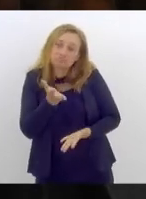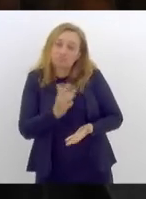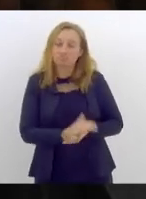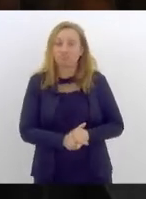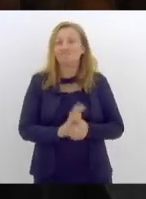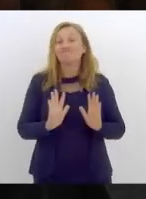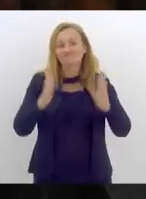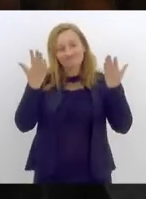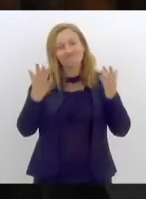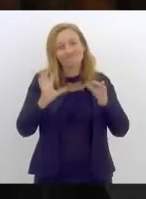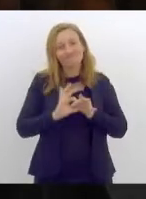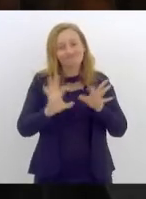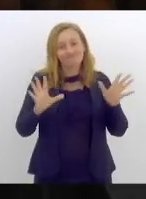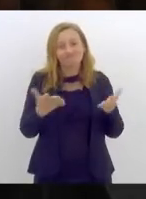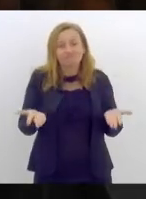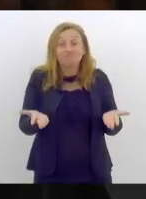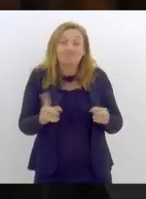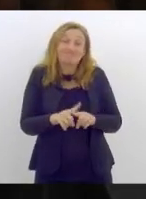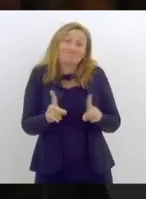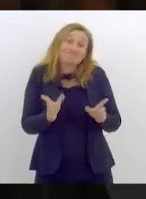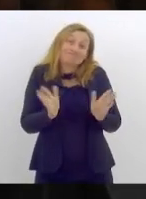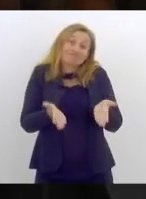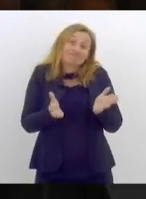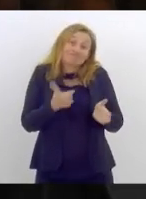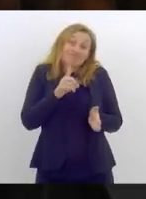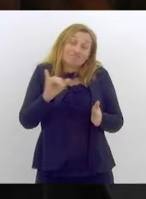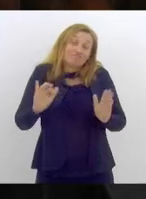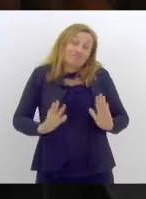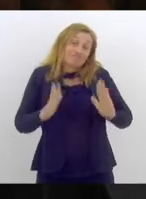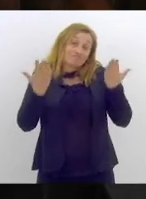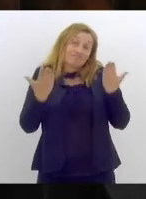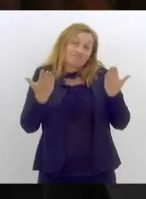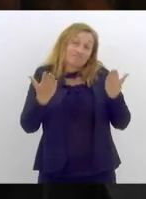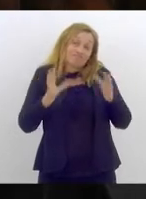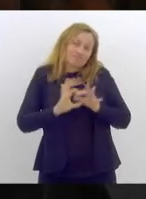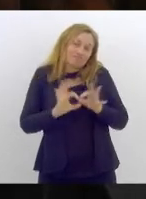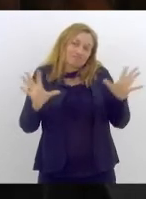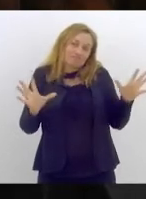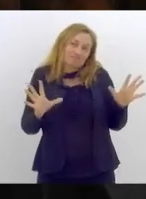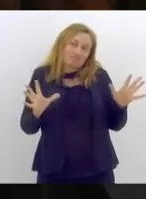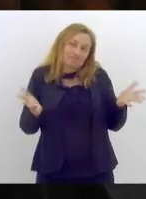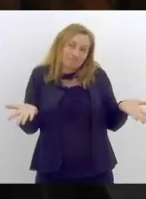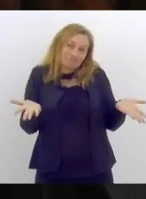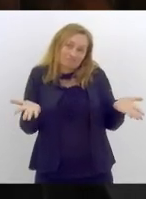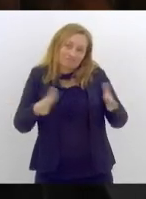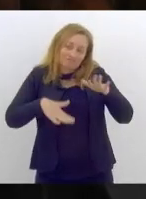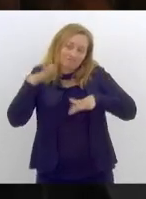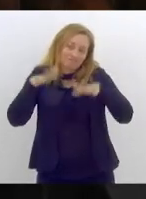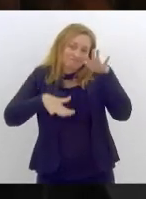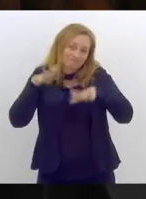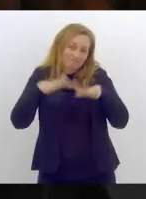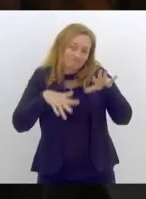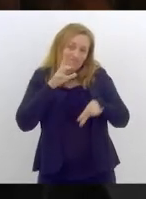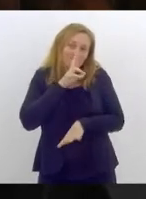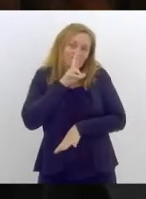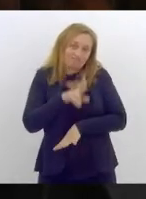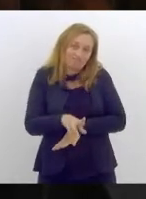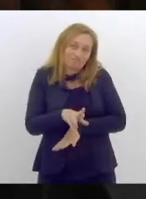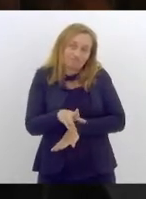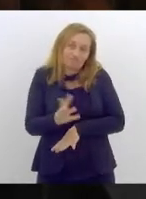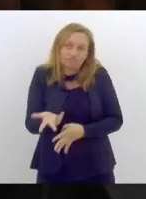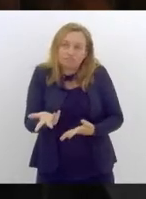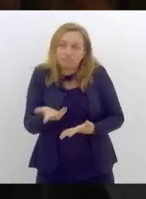Democracia mas hoje no dia da festa democracia dependendo do resultado